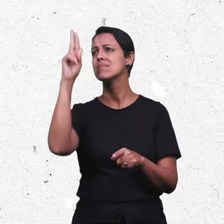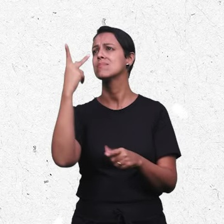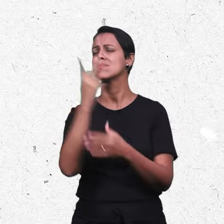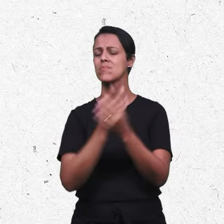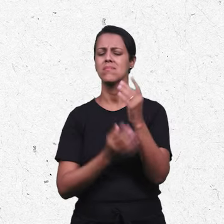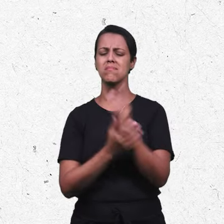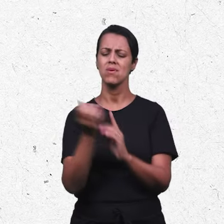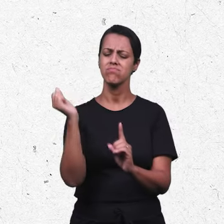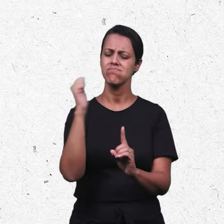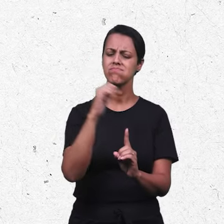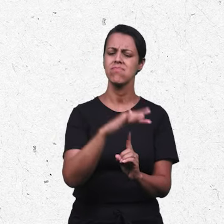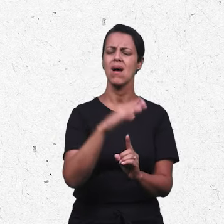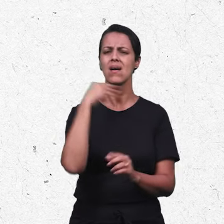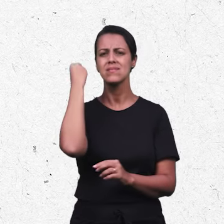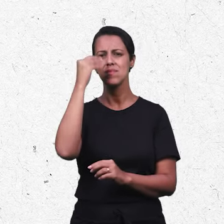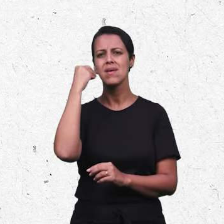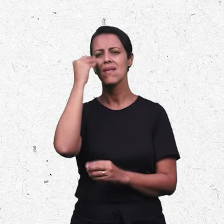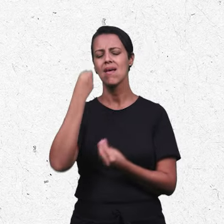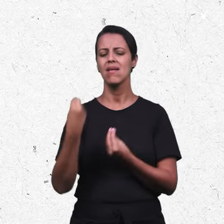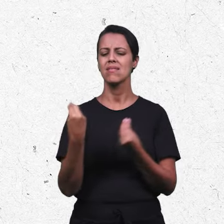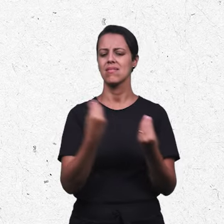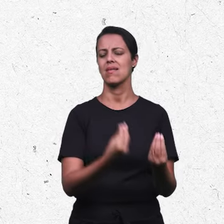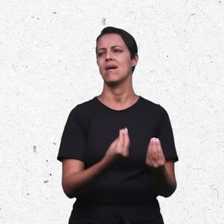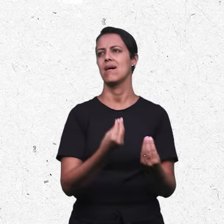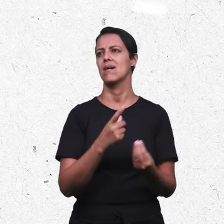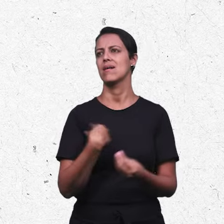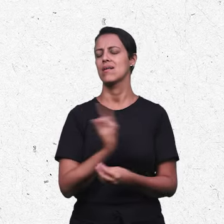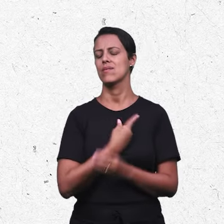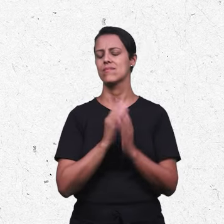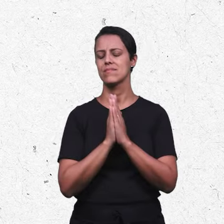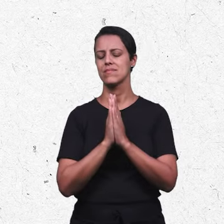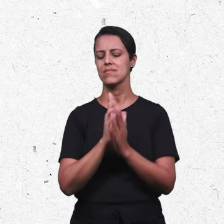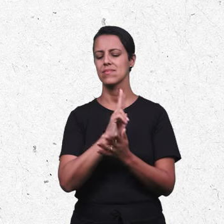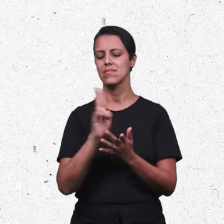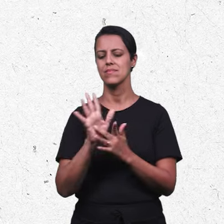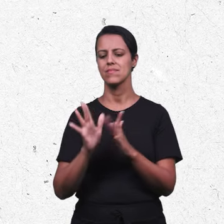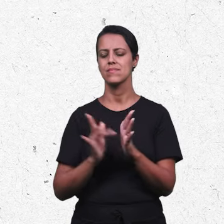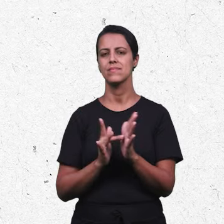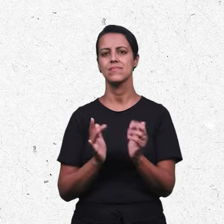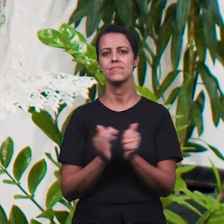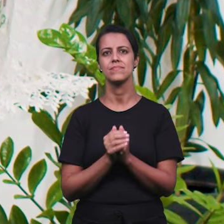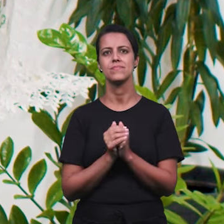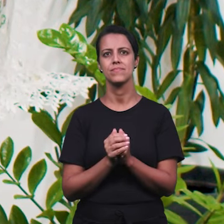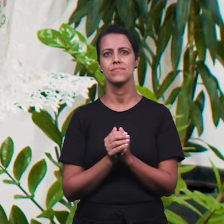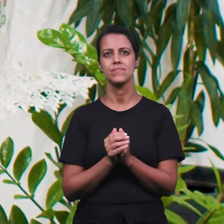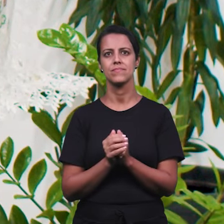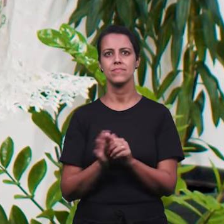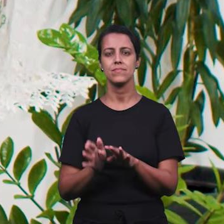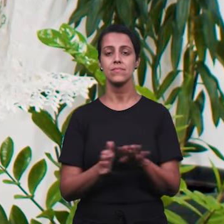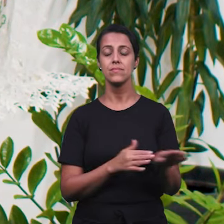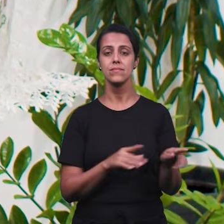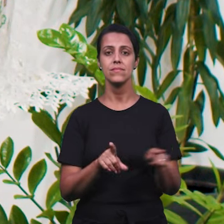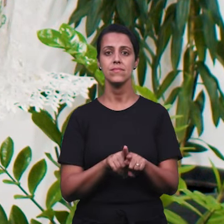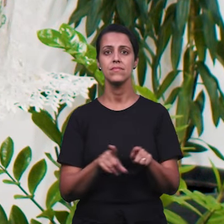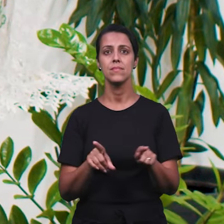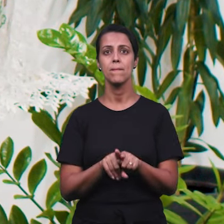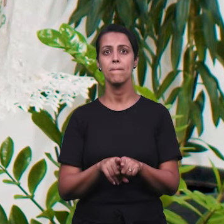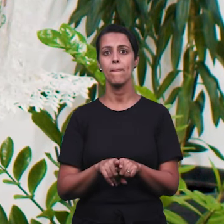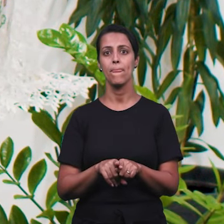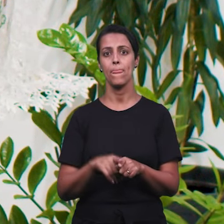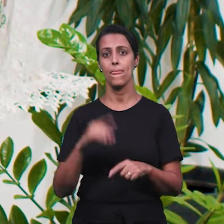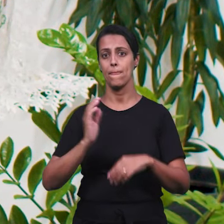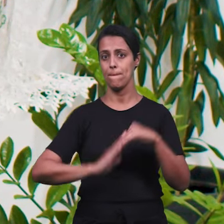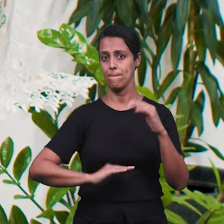concede uma experiência com o senhor nós assim Oramos em nome do Senhor Jesus amém intercederem agora pela vida